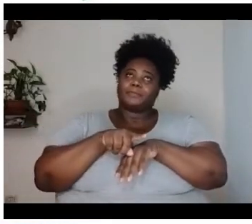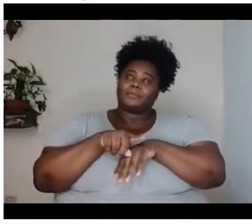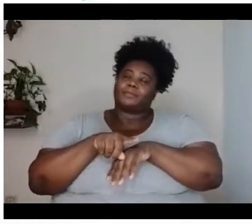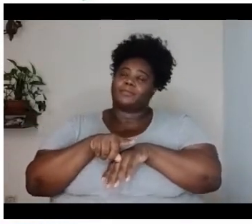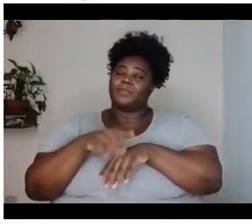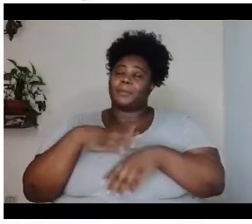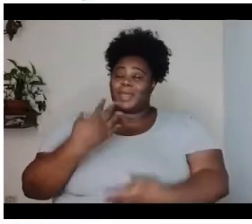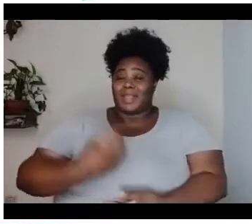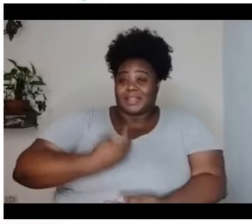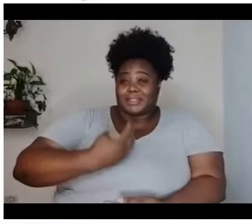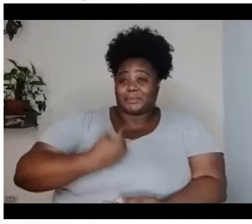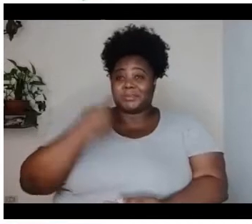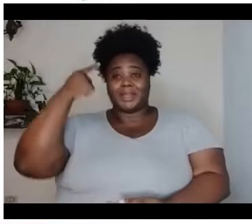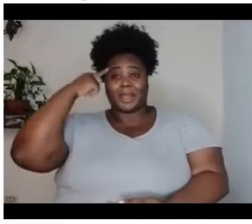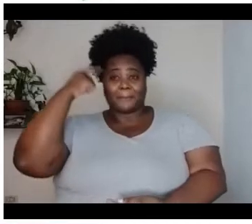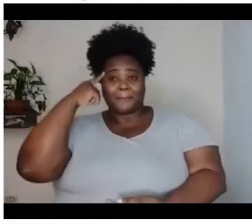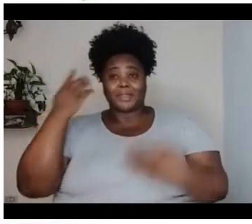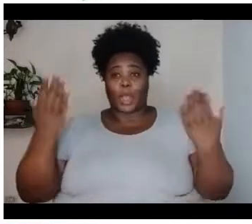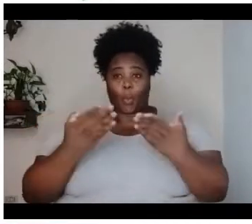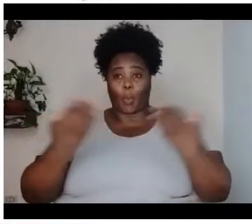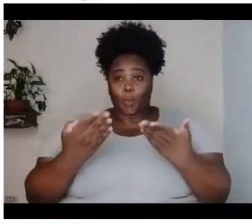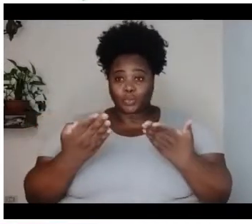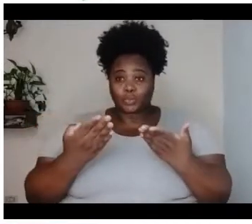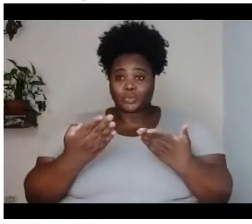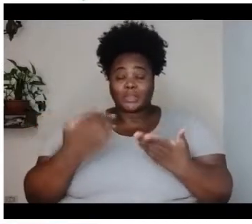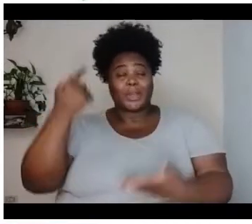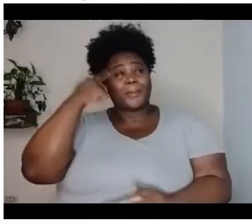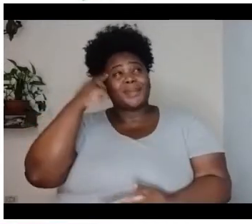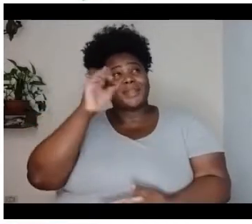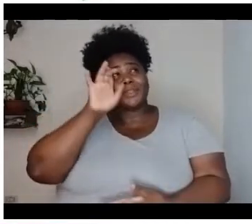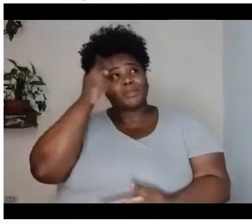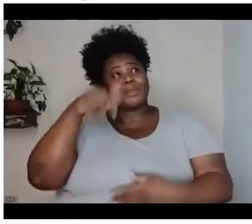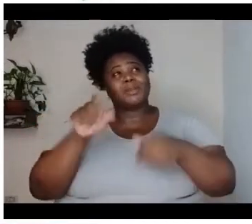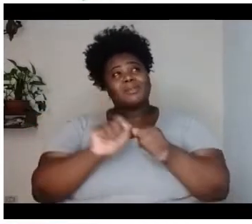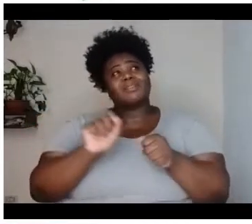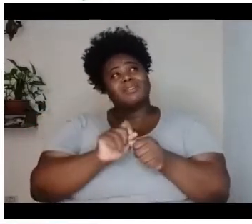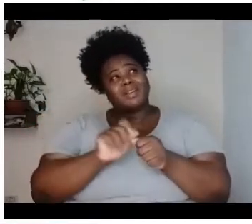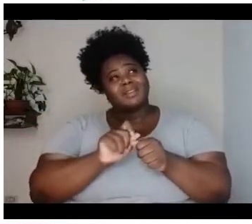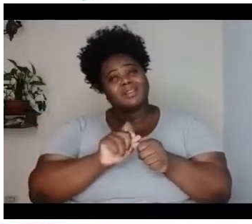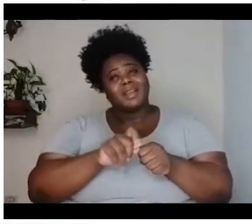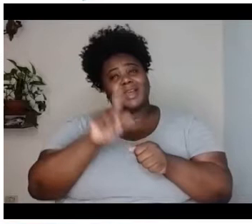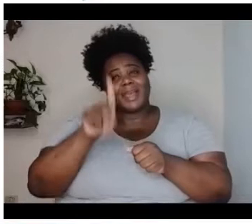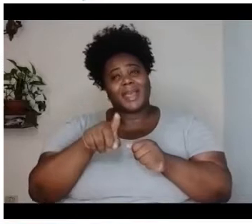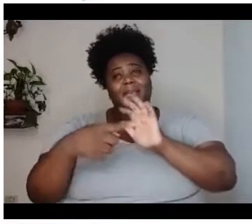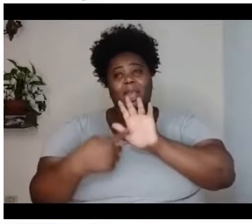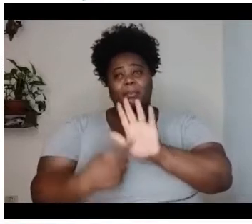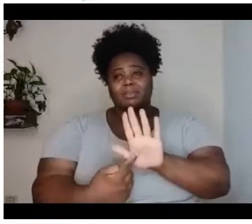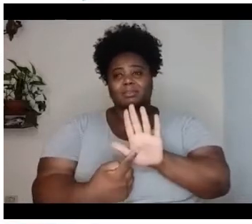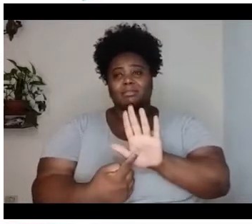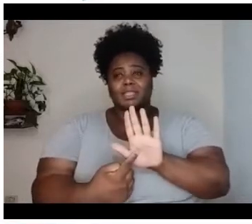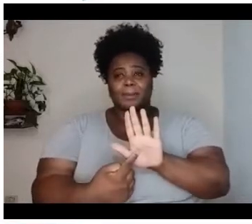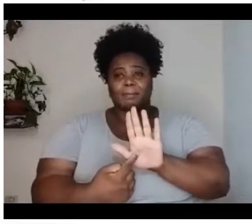motiva a pensar. Hoje mesmo eu pensei numa ideia para me fazer, é a performance,